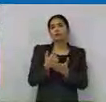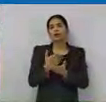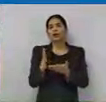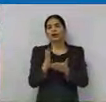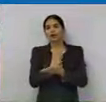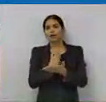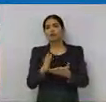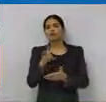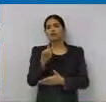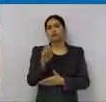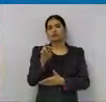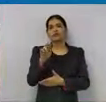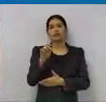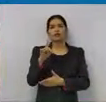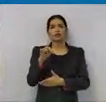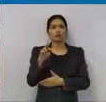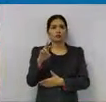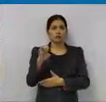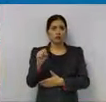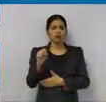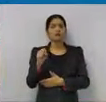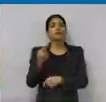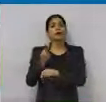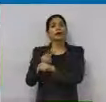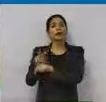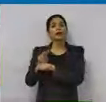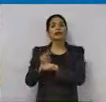região pelo mesmo problema de falta de energia.